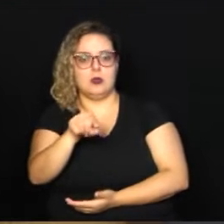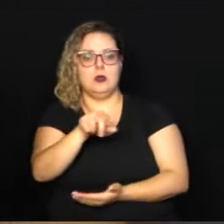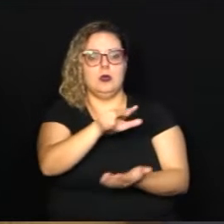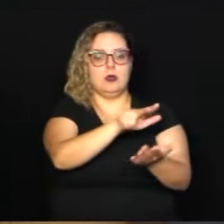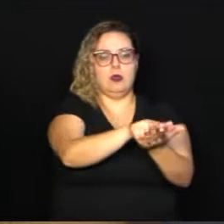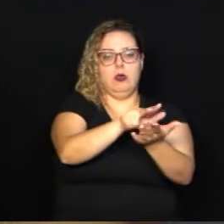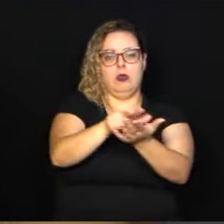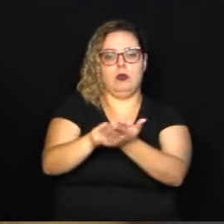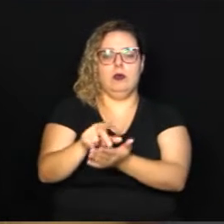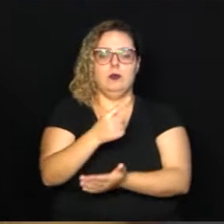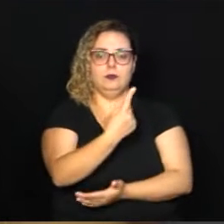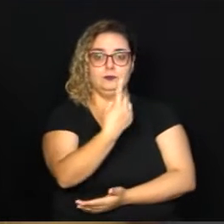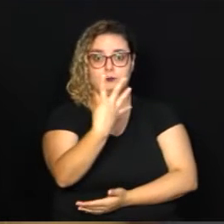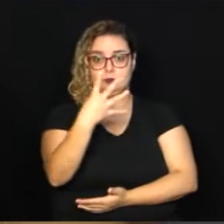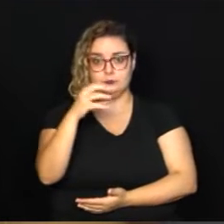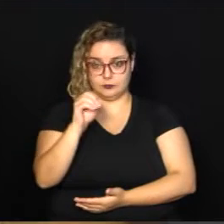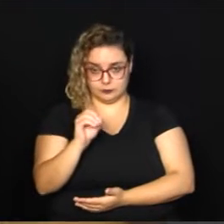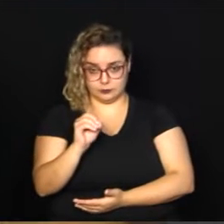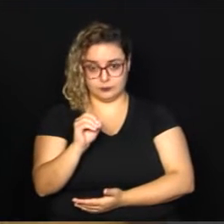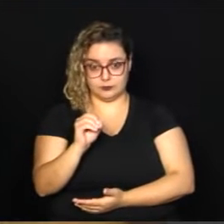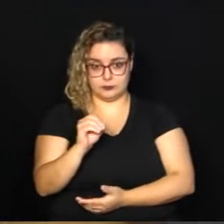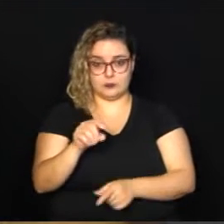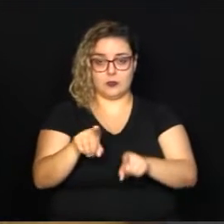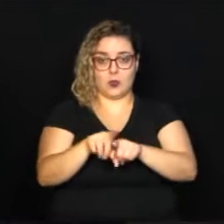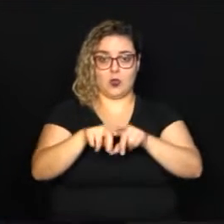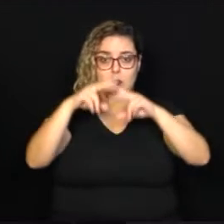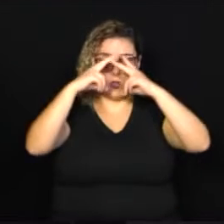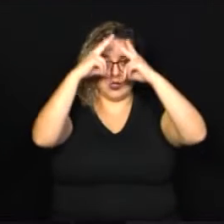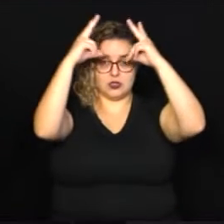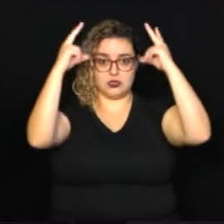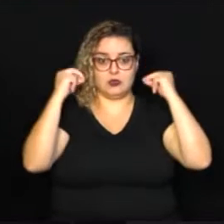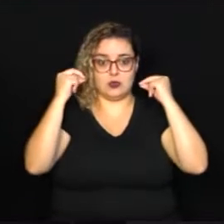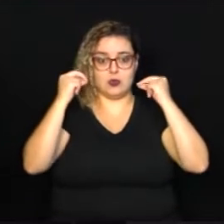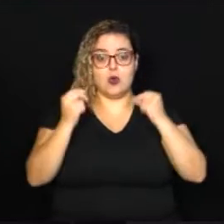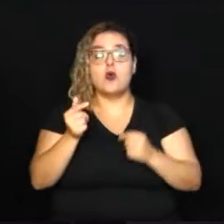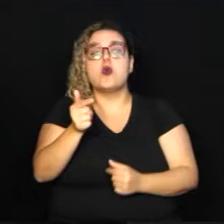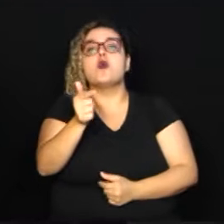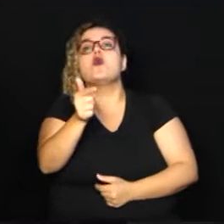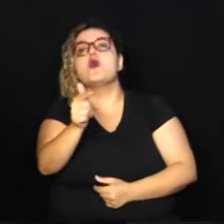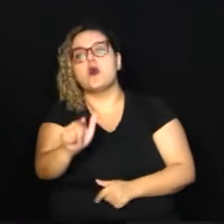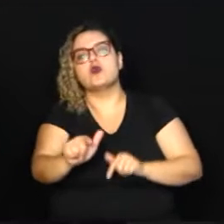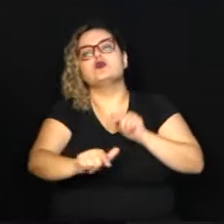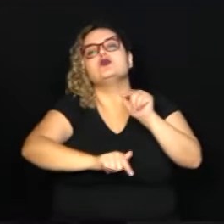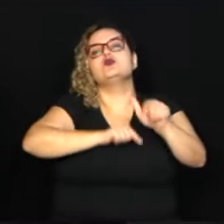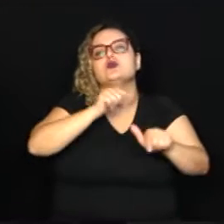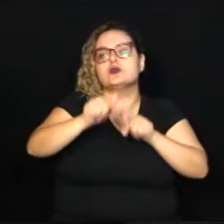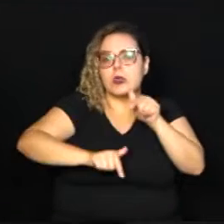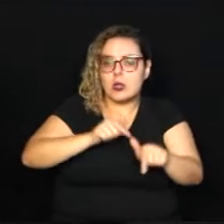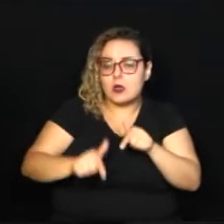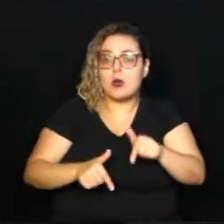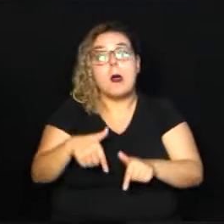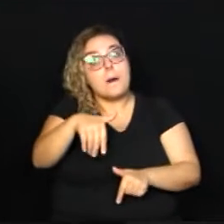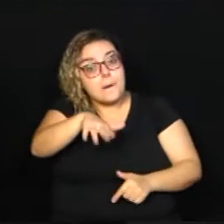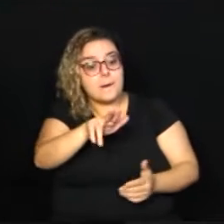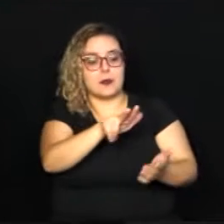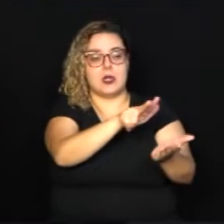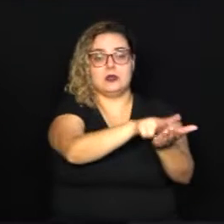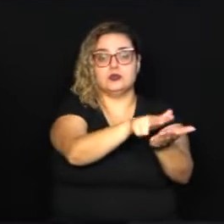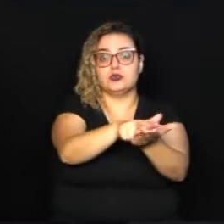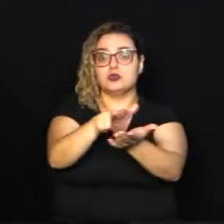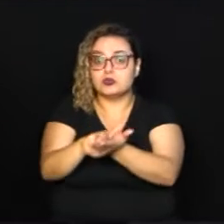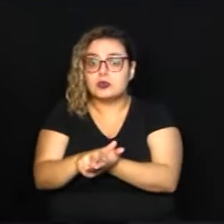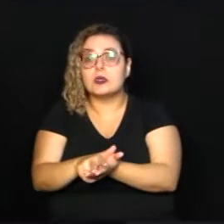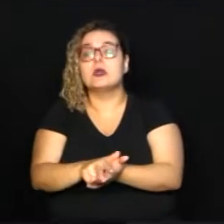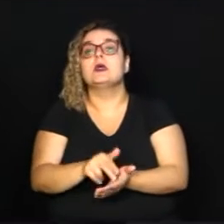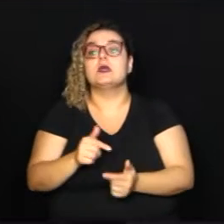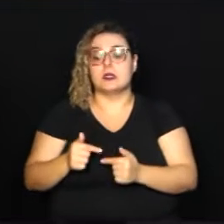e 140 novos leitos de enfermaria. Continuamos trabalhando para mais leitos e nessa